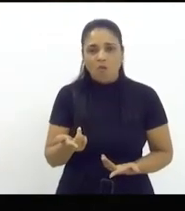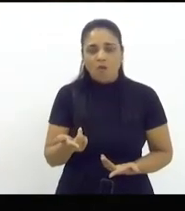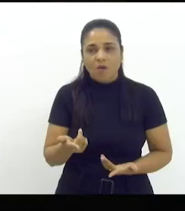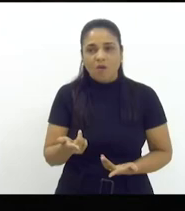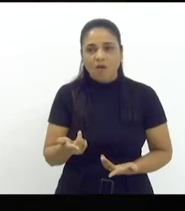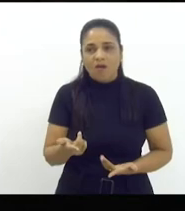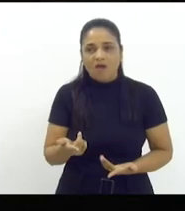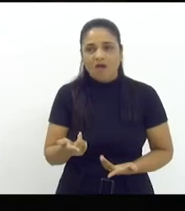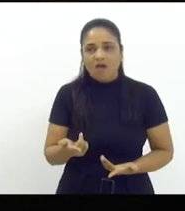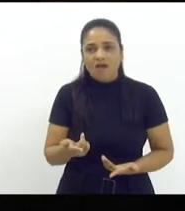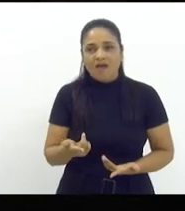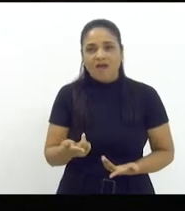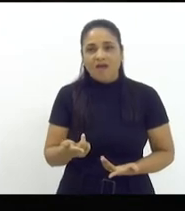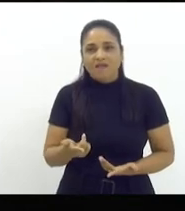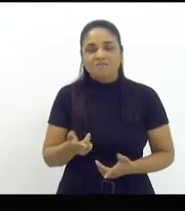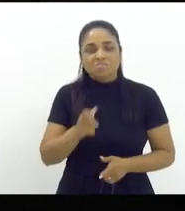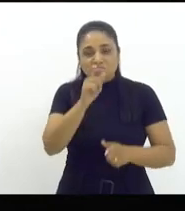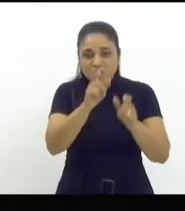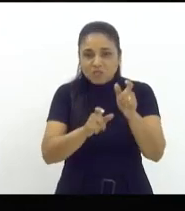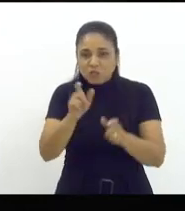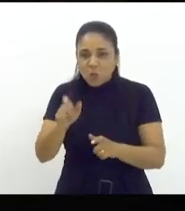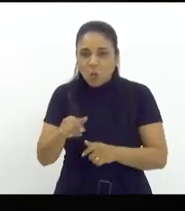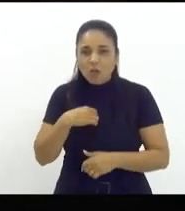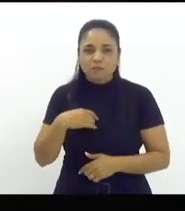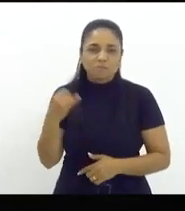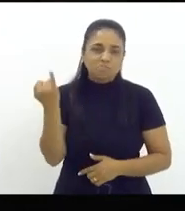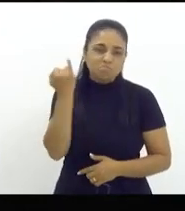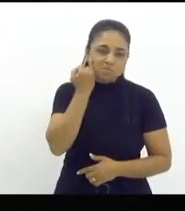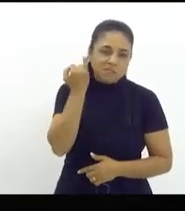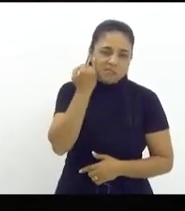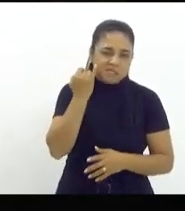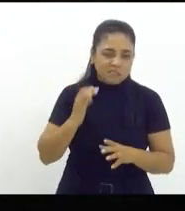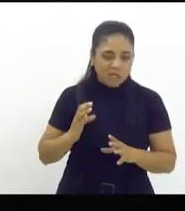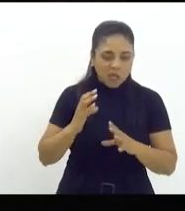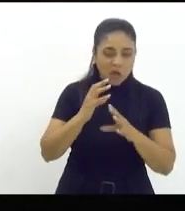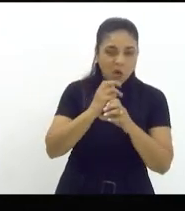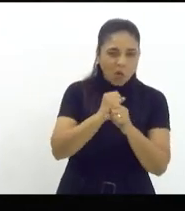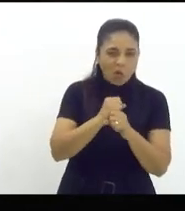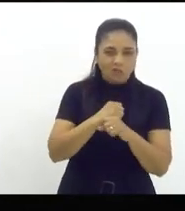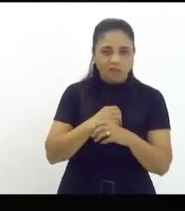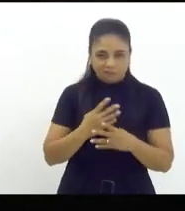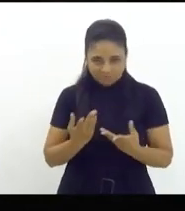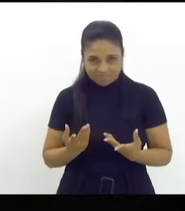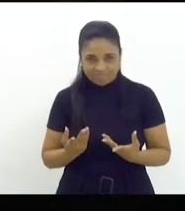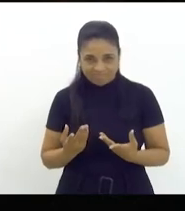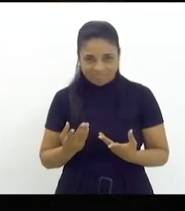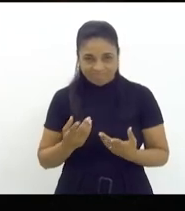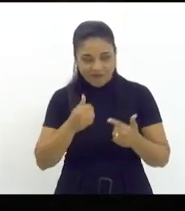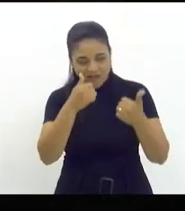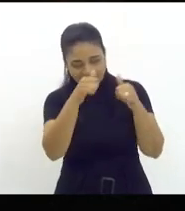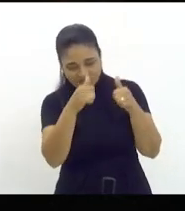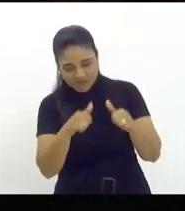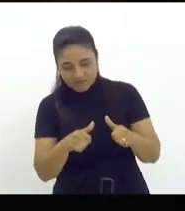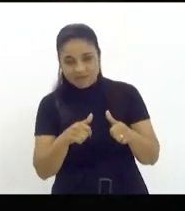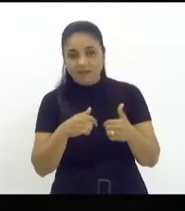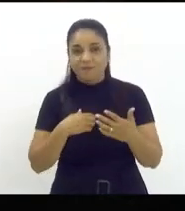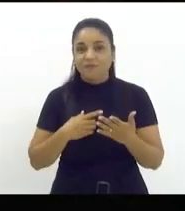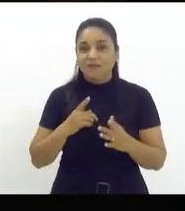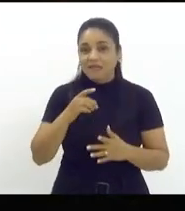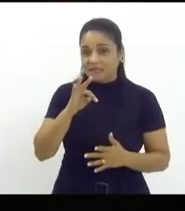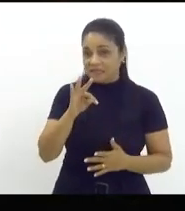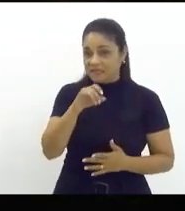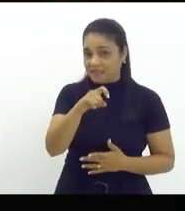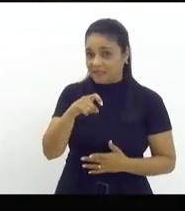pouco de preguiça de fazer essas contas para fazer análise a taxa real de juro